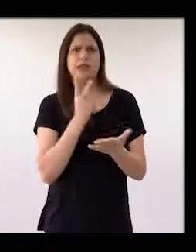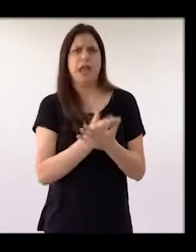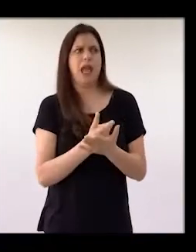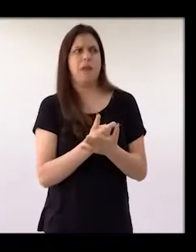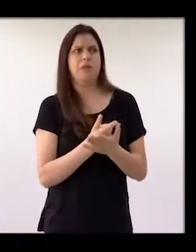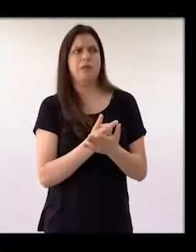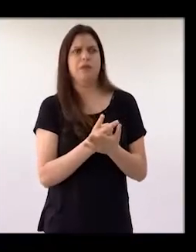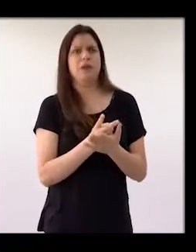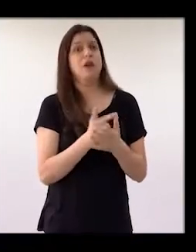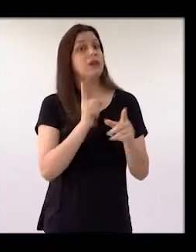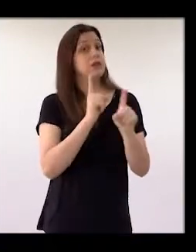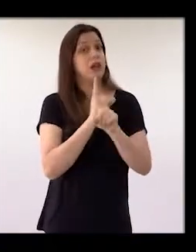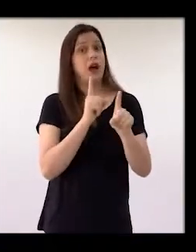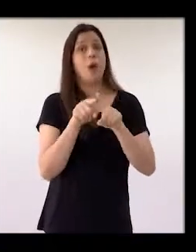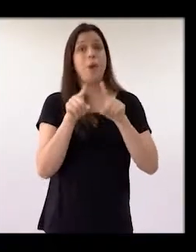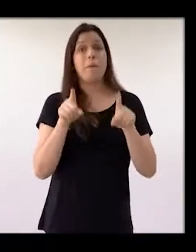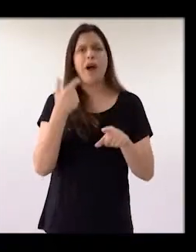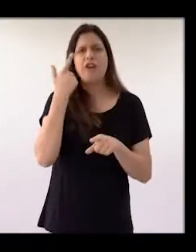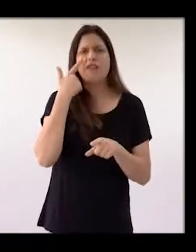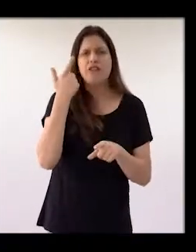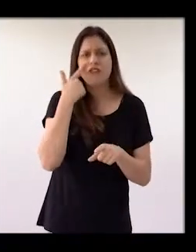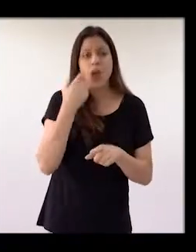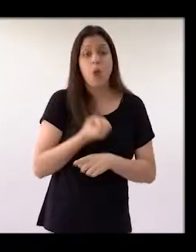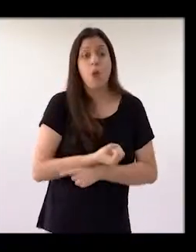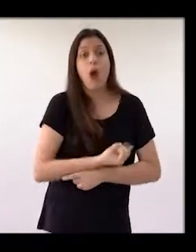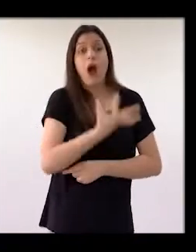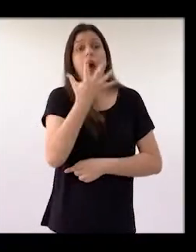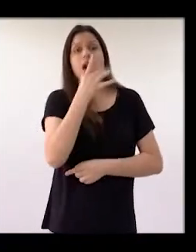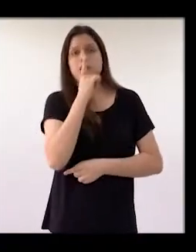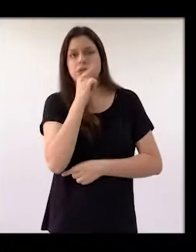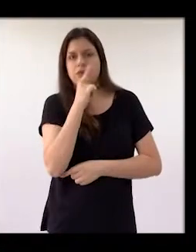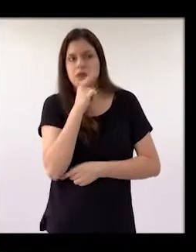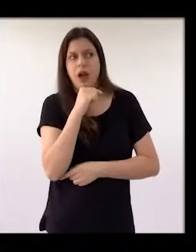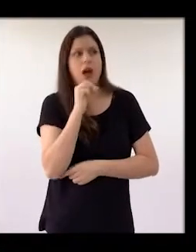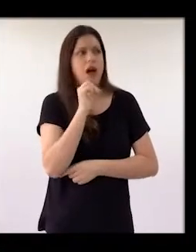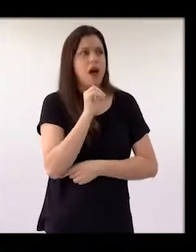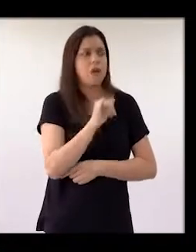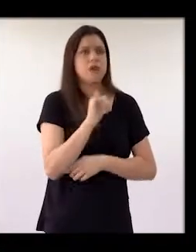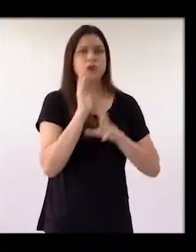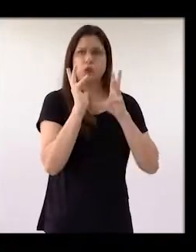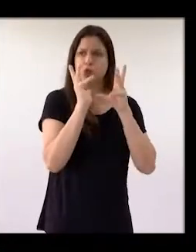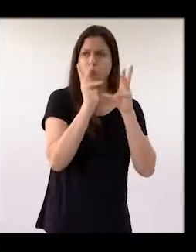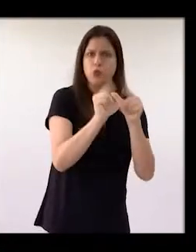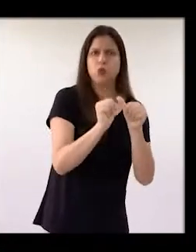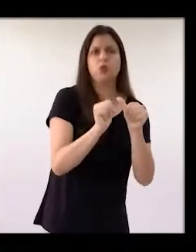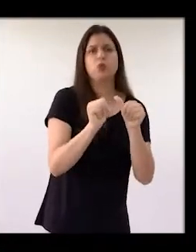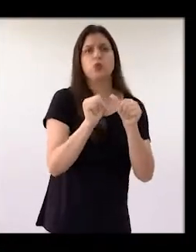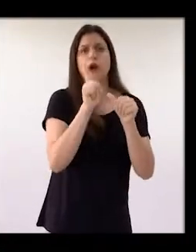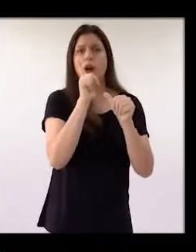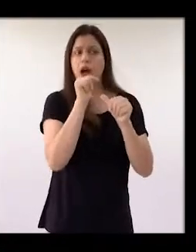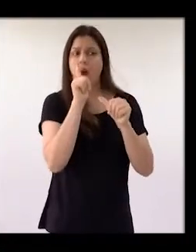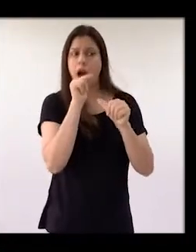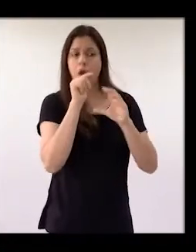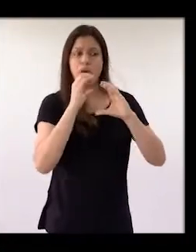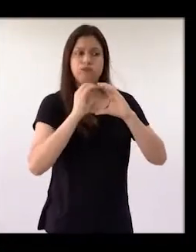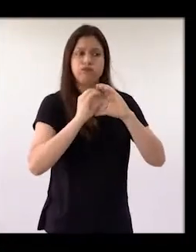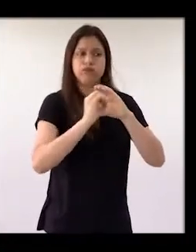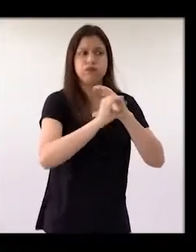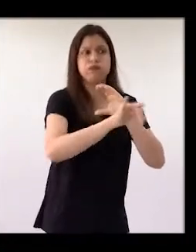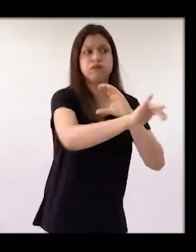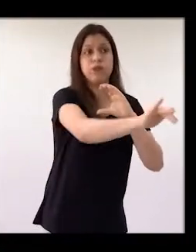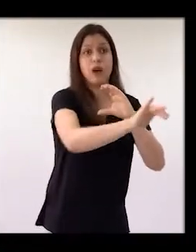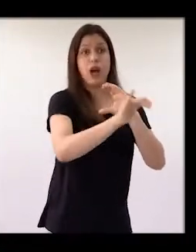eu gerenciá-lo, né, eu prover em qualidade, em quantidade, porque a gente tem normas a serem estabelecidas para que essa água possa chegar à